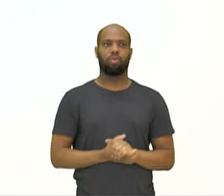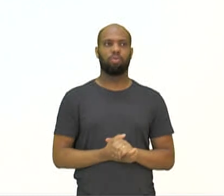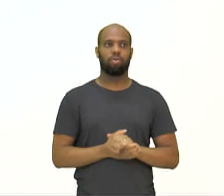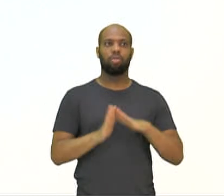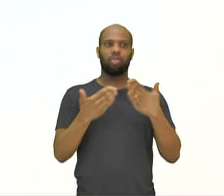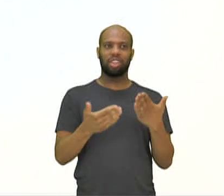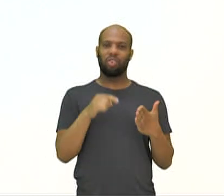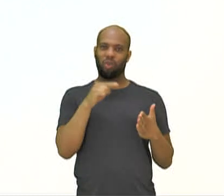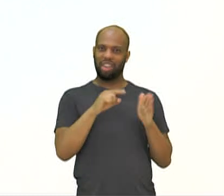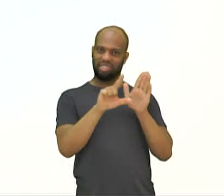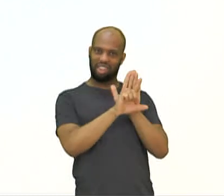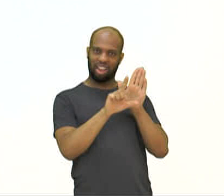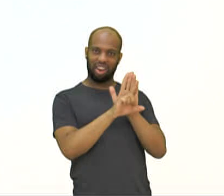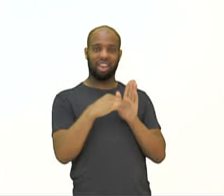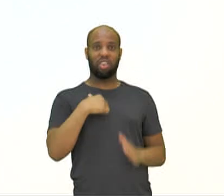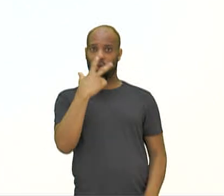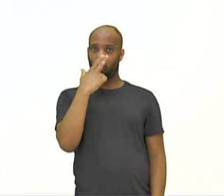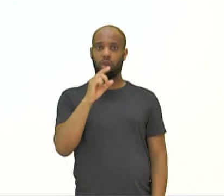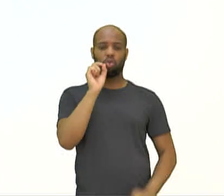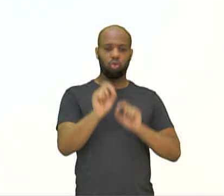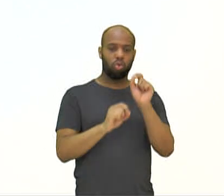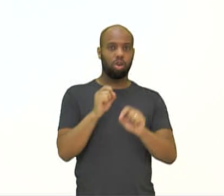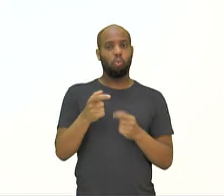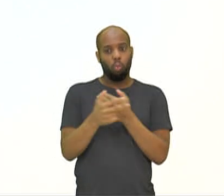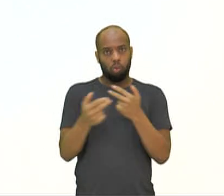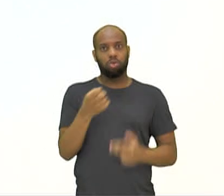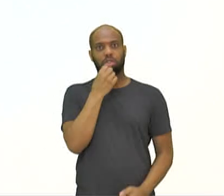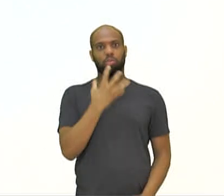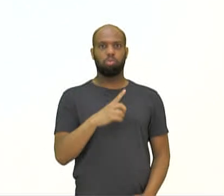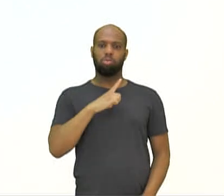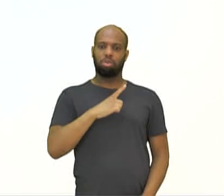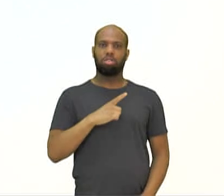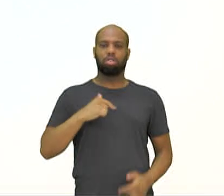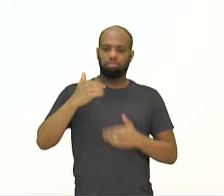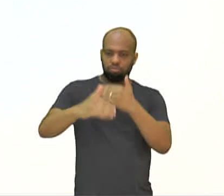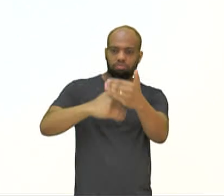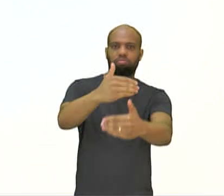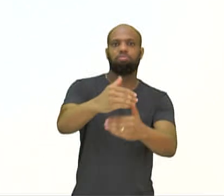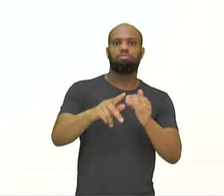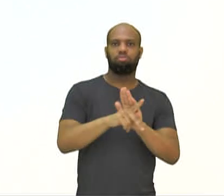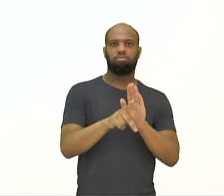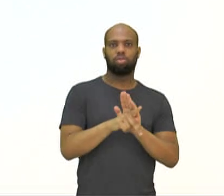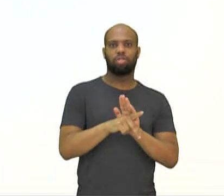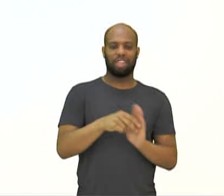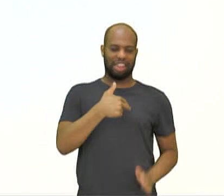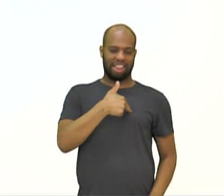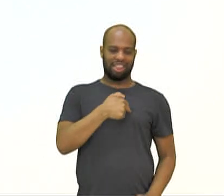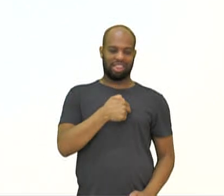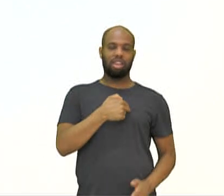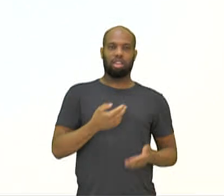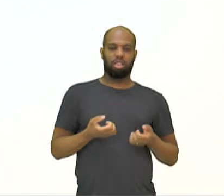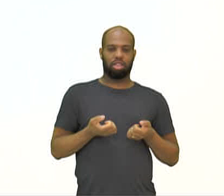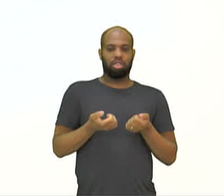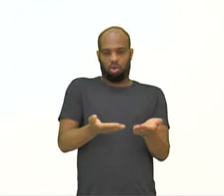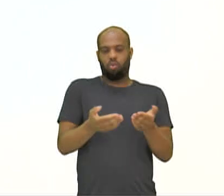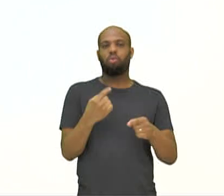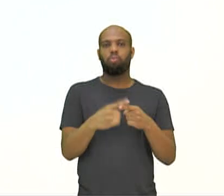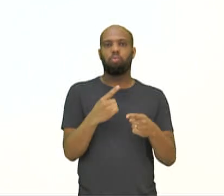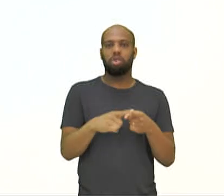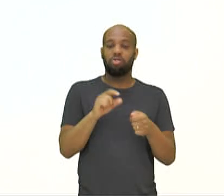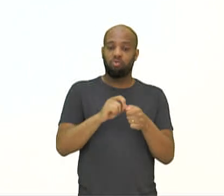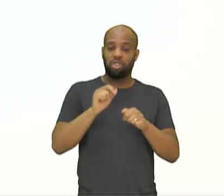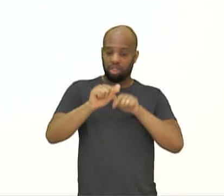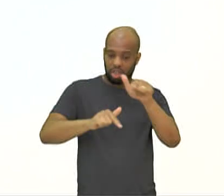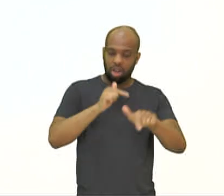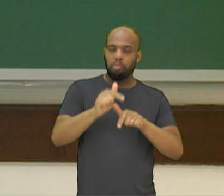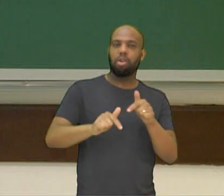CLT, né, eu acho que é um dos grandes legados de Getúlio Vargas para a prosperidade, né, porque ele deixou esse legado trabalhista